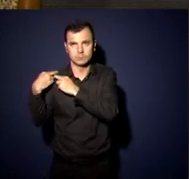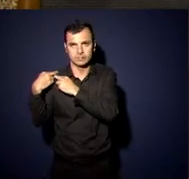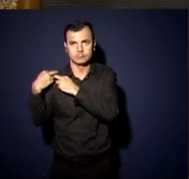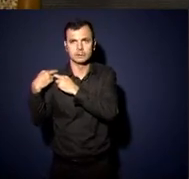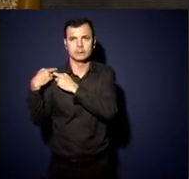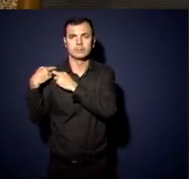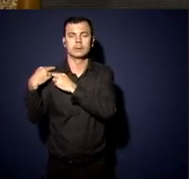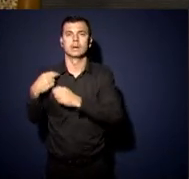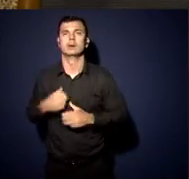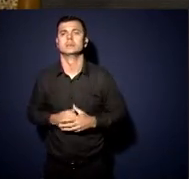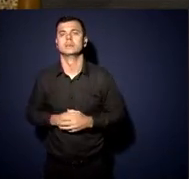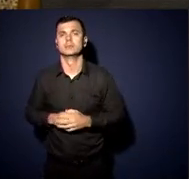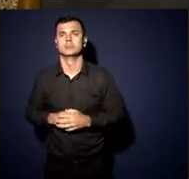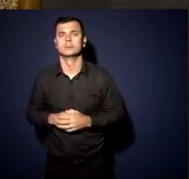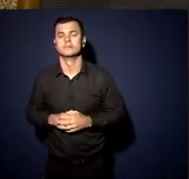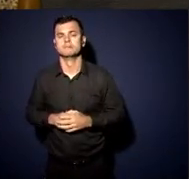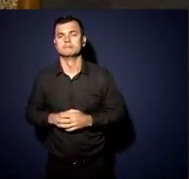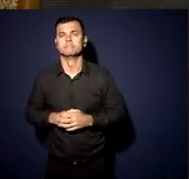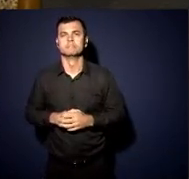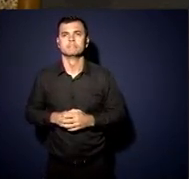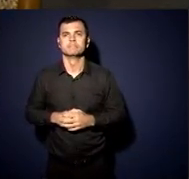a gente não vai poupar